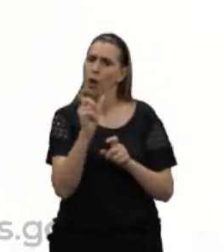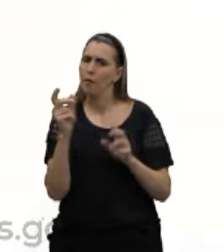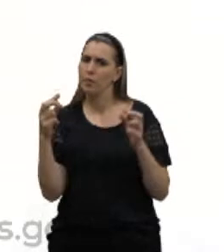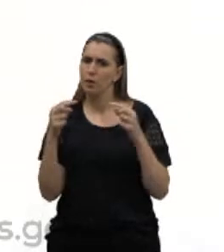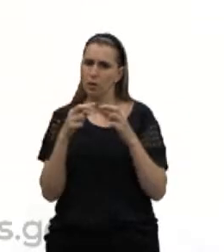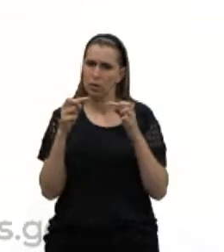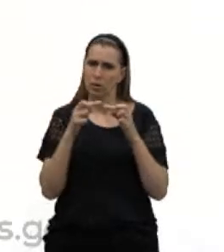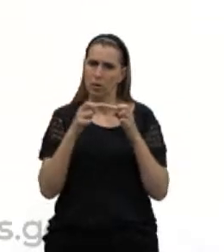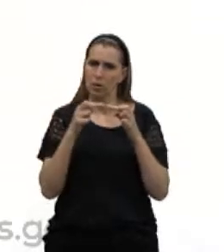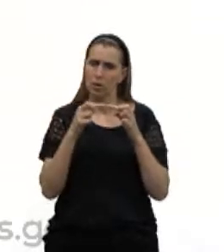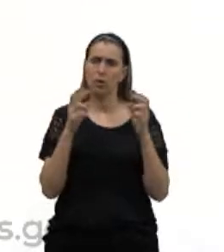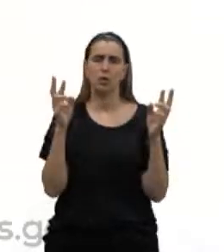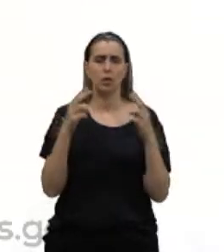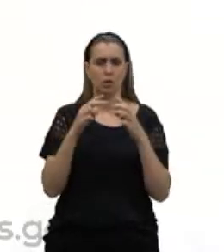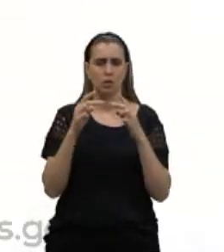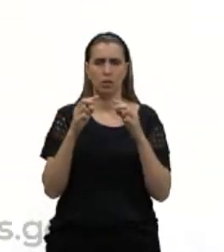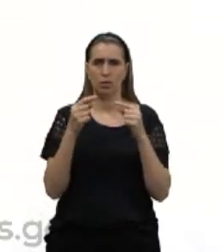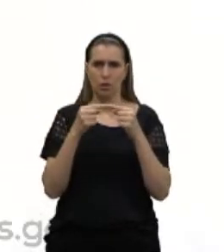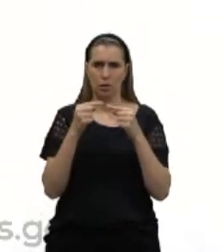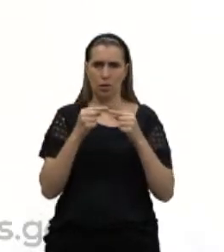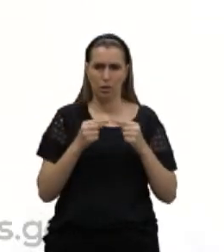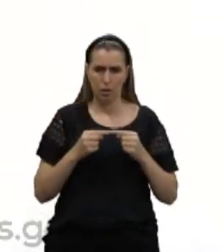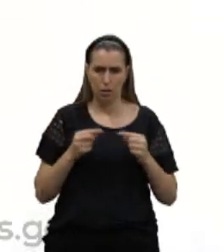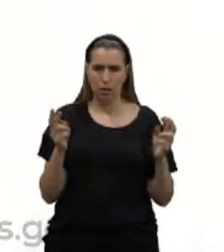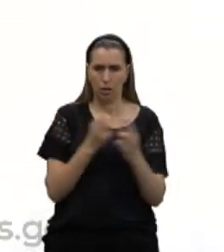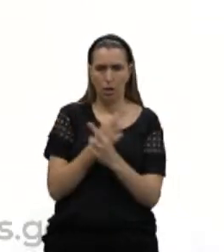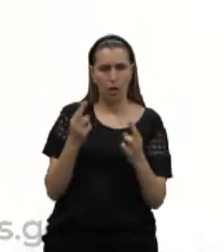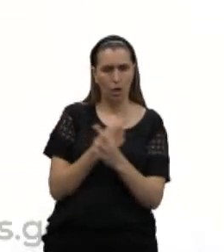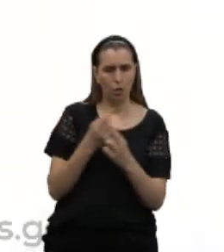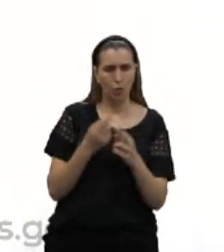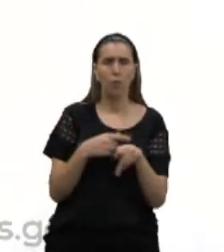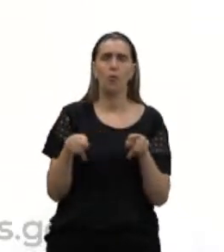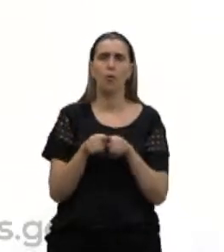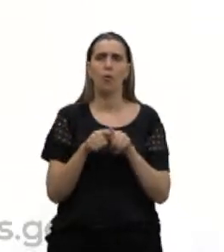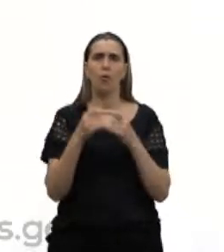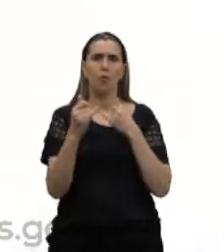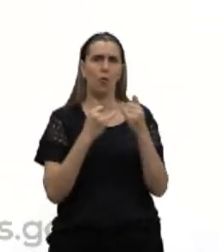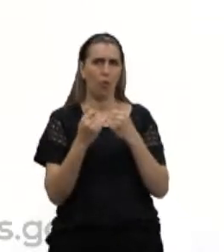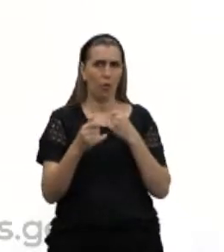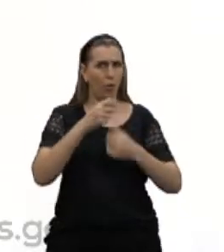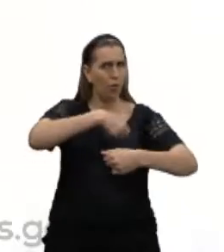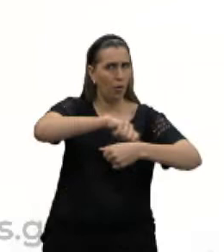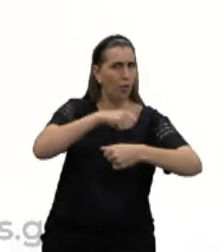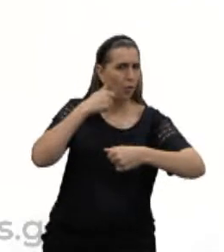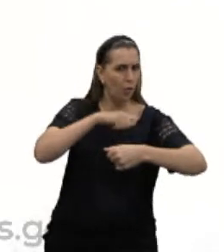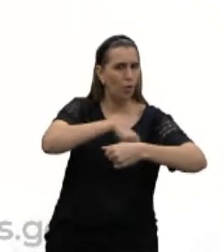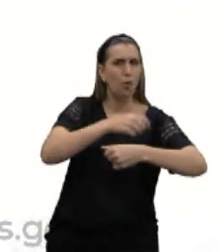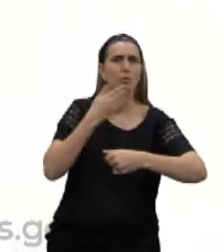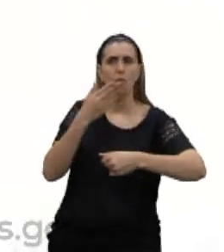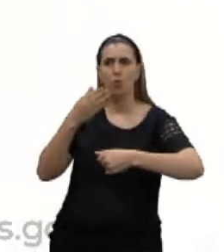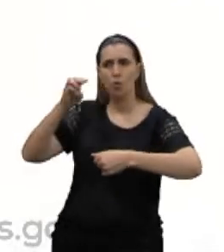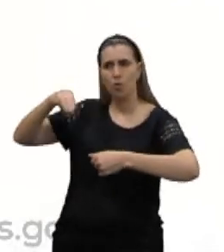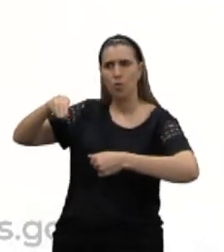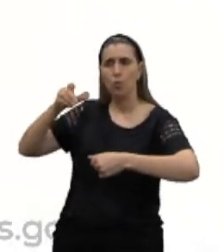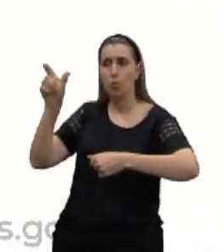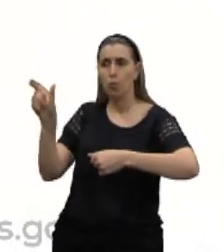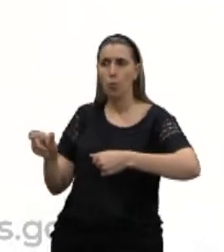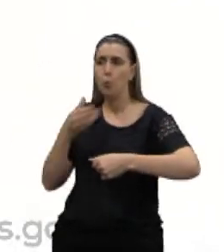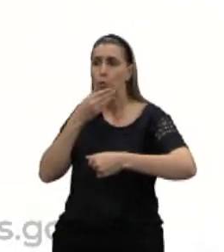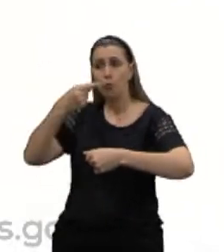se relacionem, né, entre si. Olhem ali no exemplo. A cozinheira pediu que o Matheus fosse ao